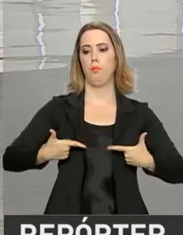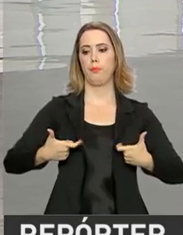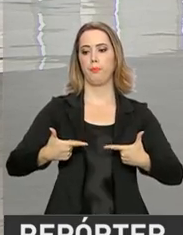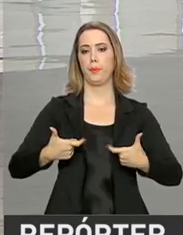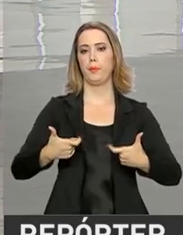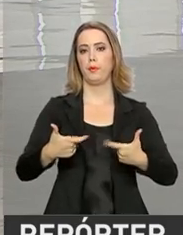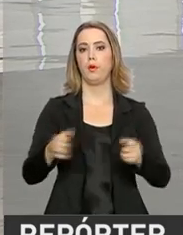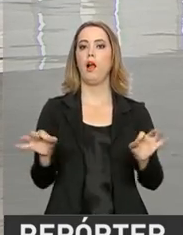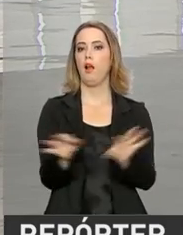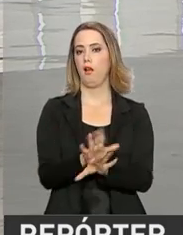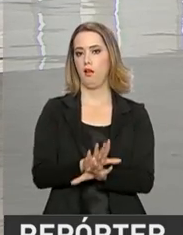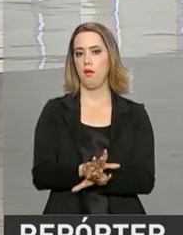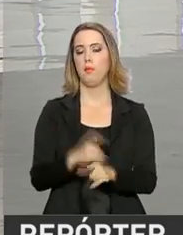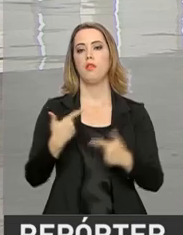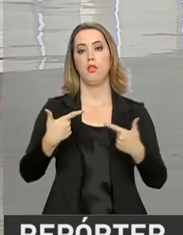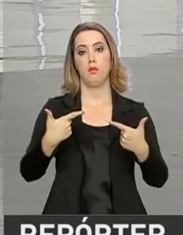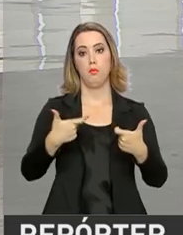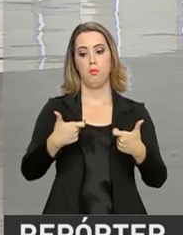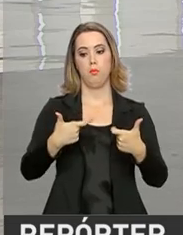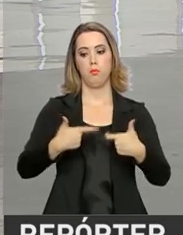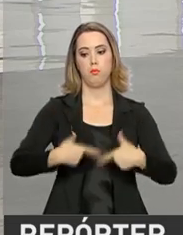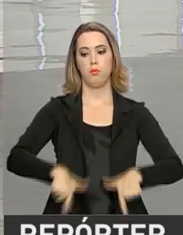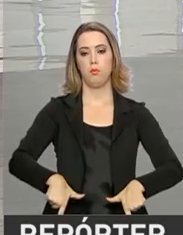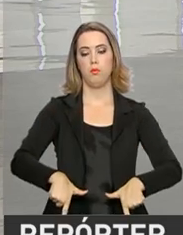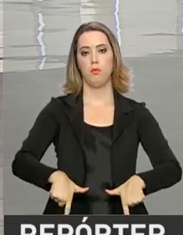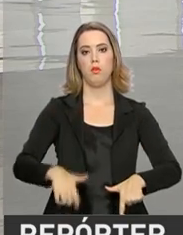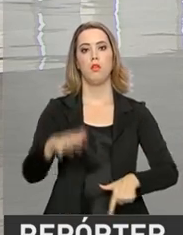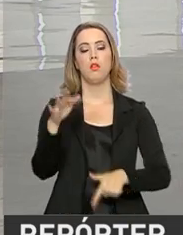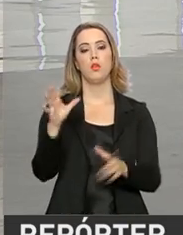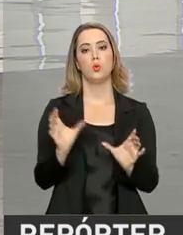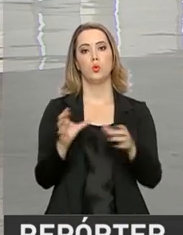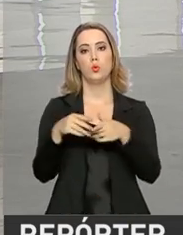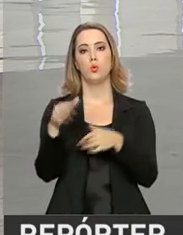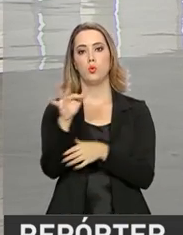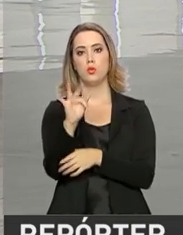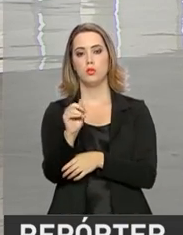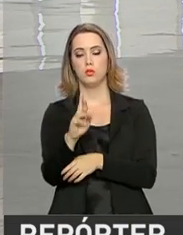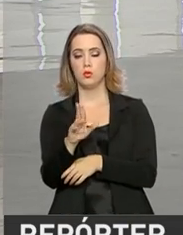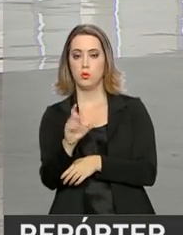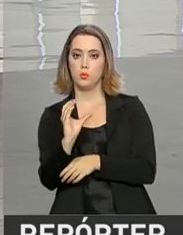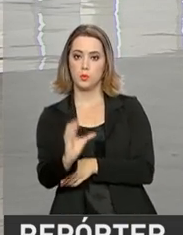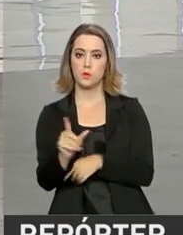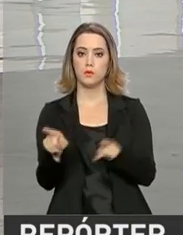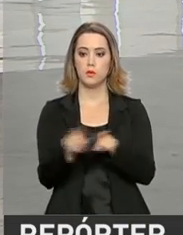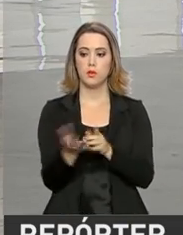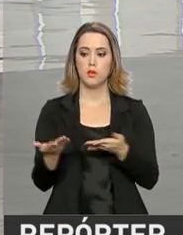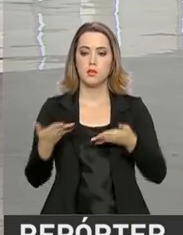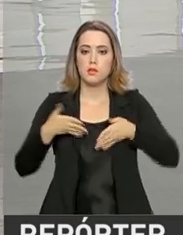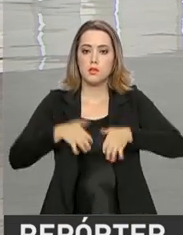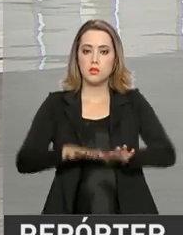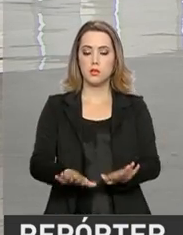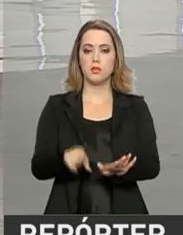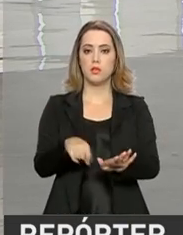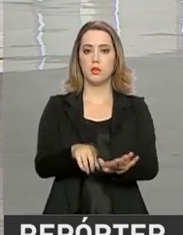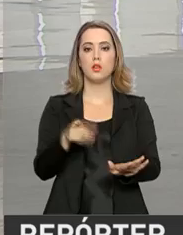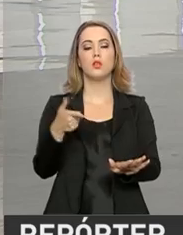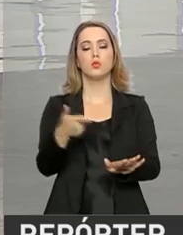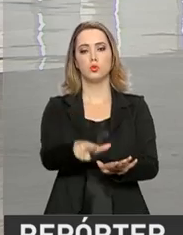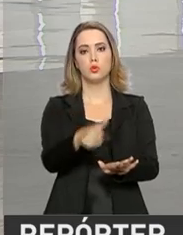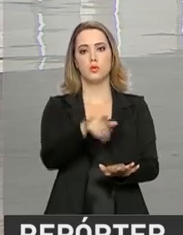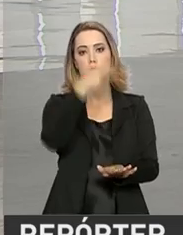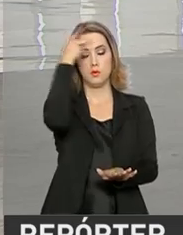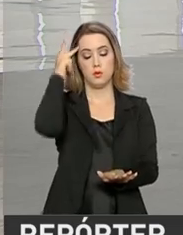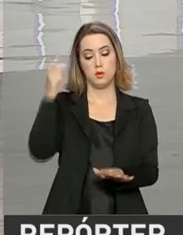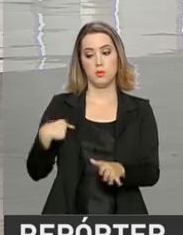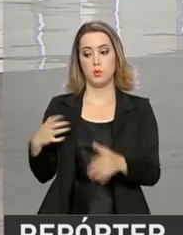conflito o desarmamento das Farc a reintegração dos combatentes na sociedade colombiana e por